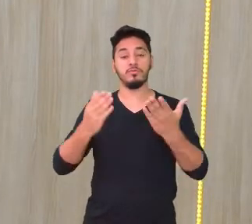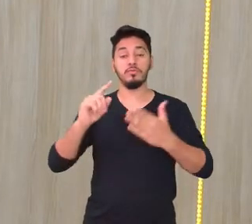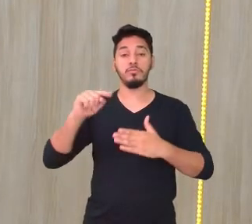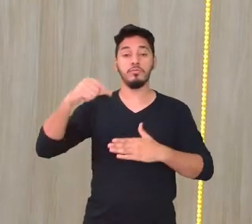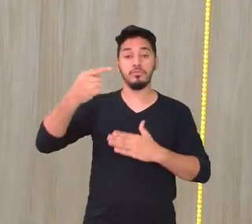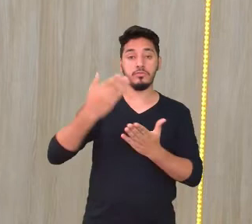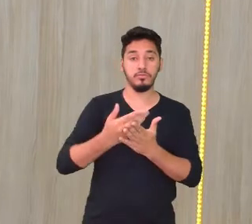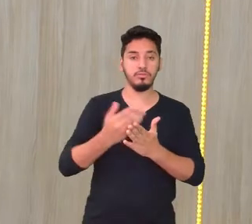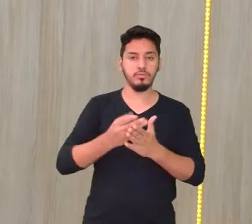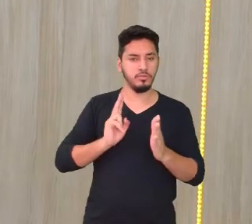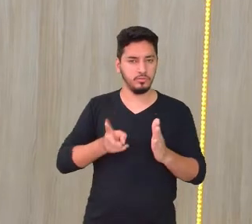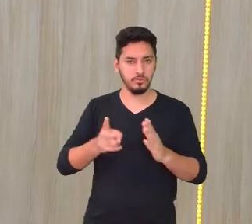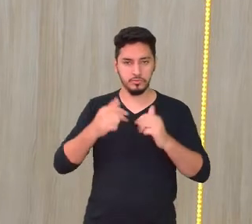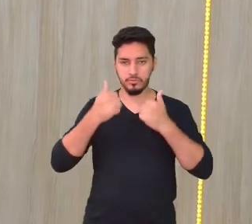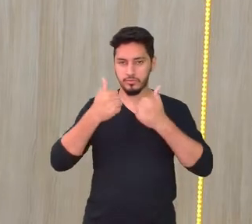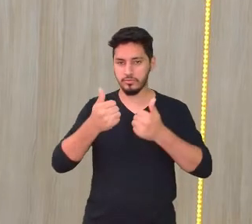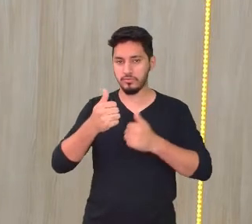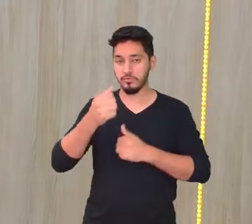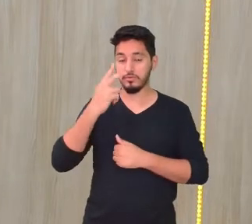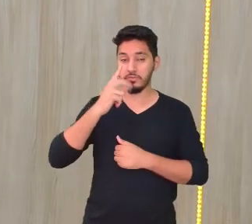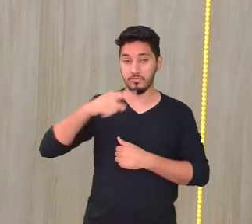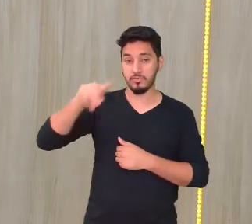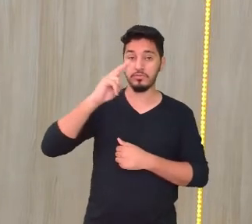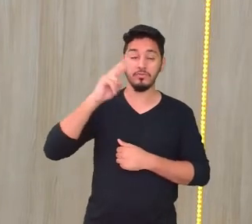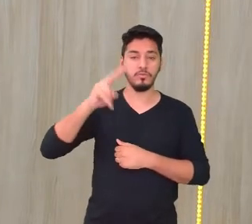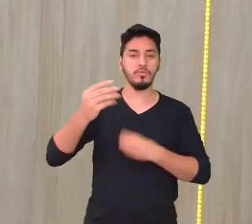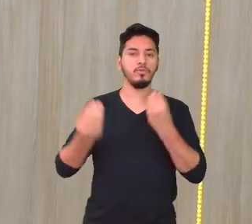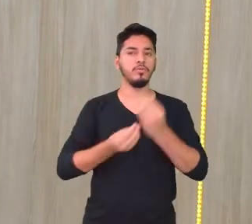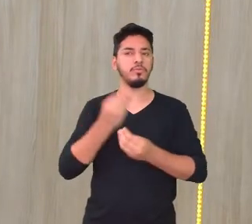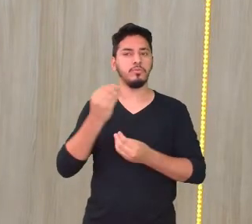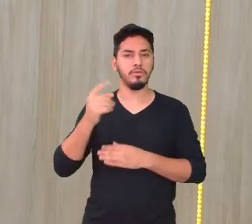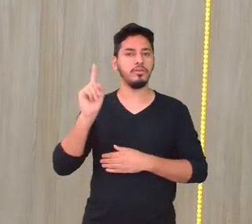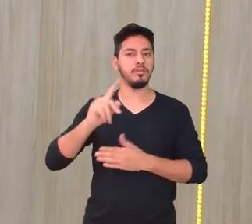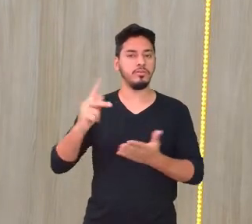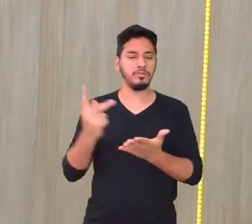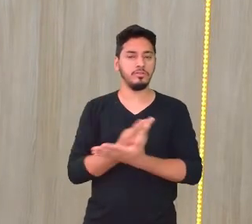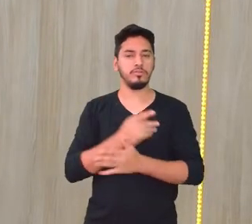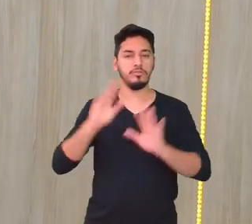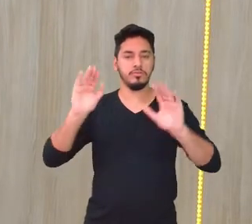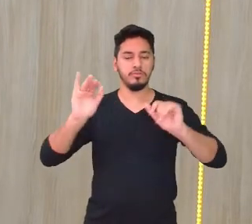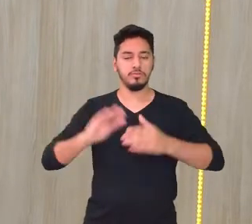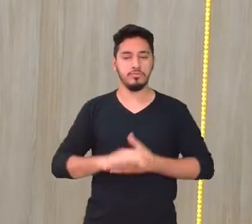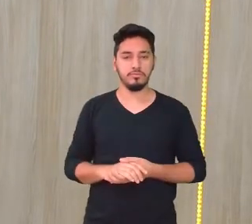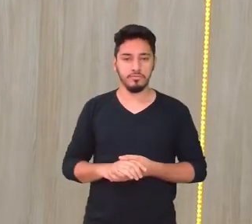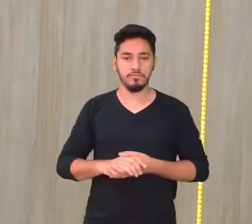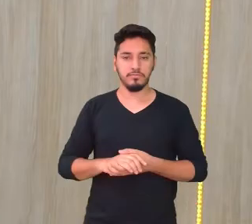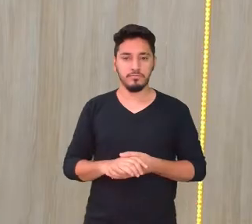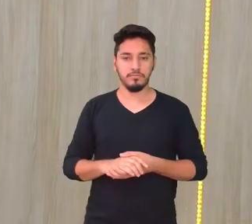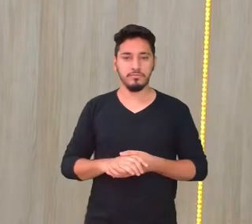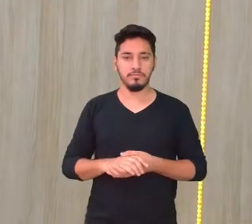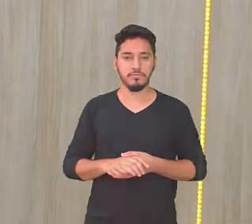Próxima aula a gente continua. Vocês vão ver como é que esse negócio aqui virou. Tchau, tchau, pessoal.